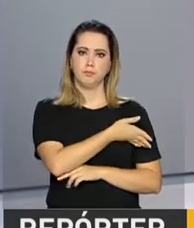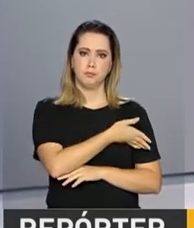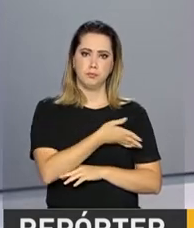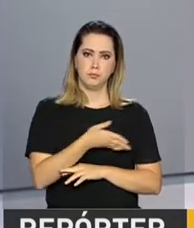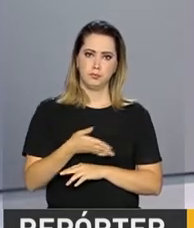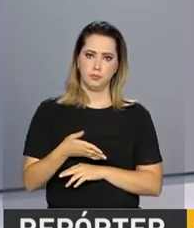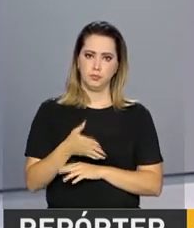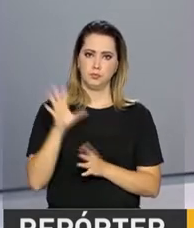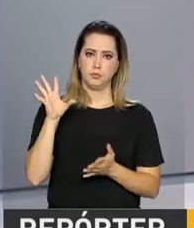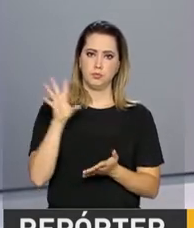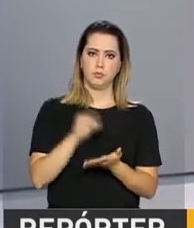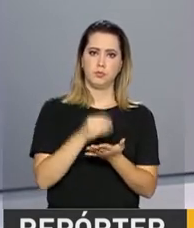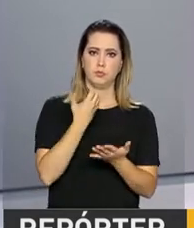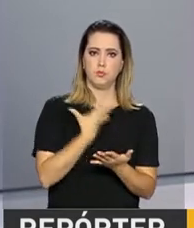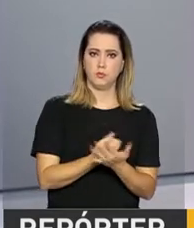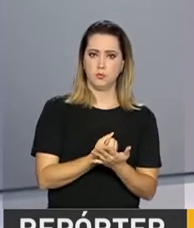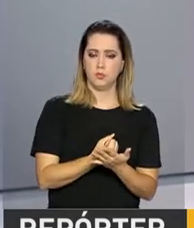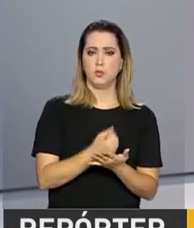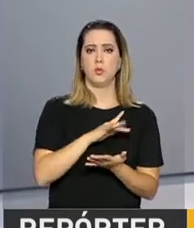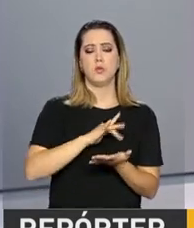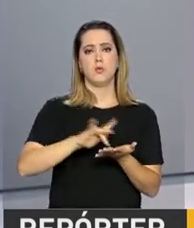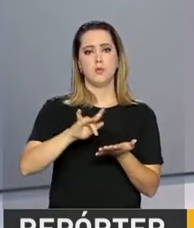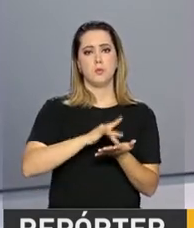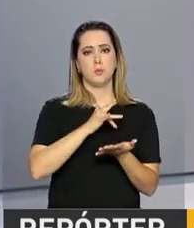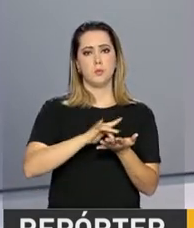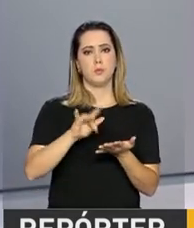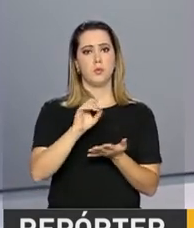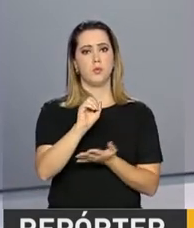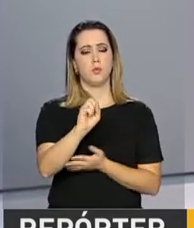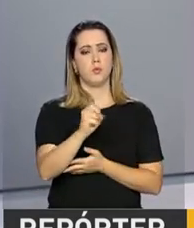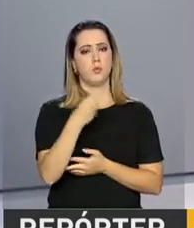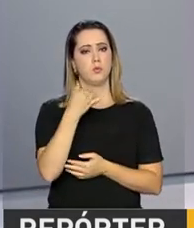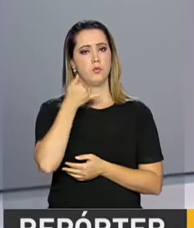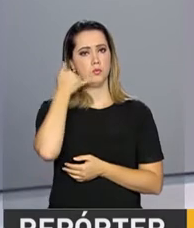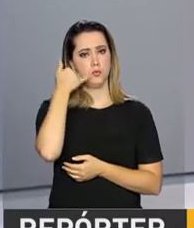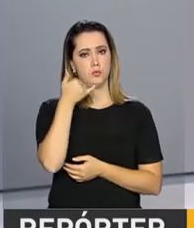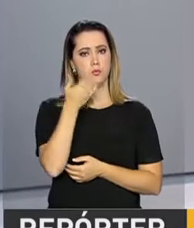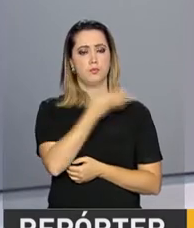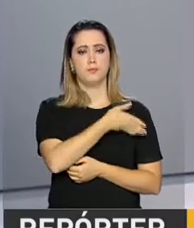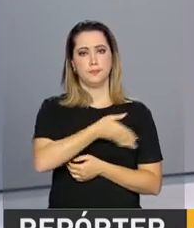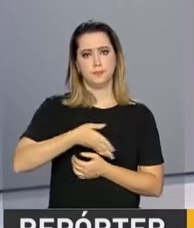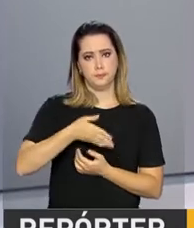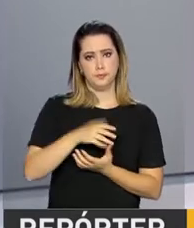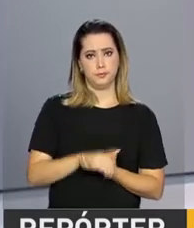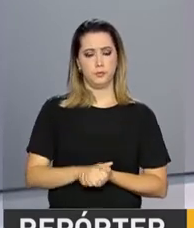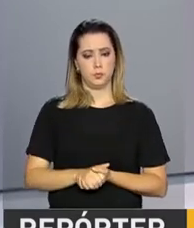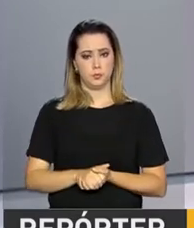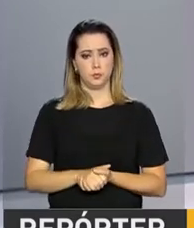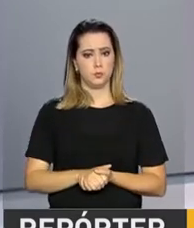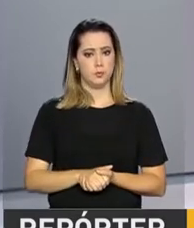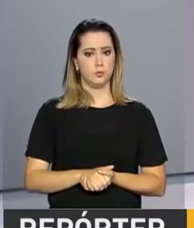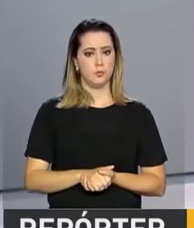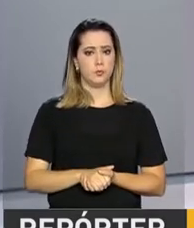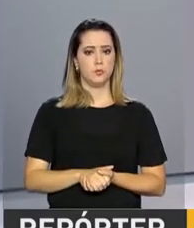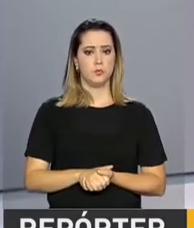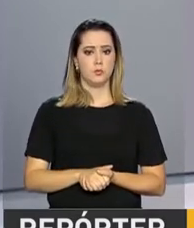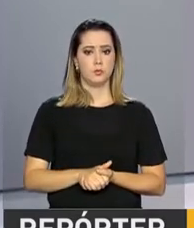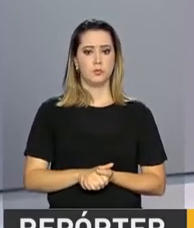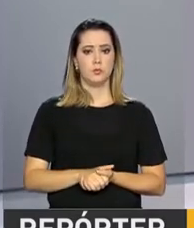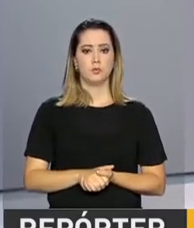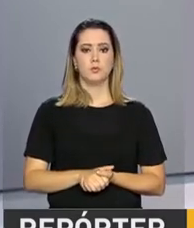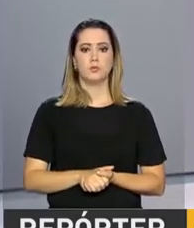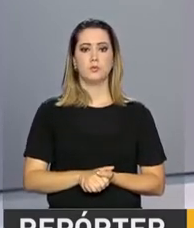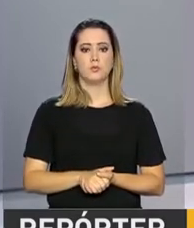baixar o aplicativo caixa o trabalhador no celular ou ligar no 0800 726 02 07